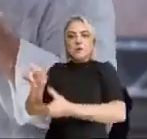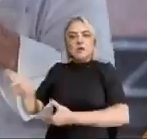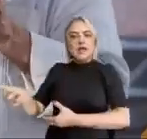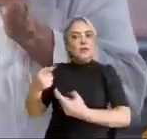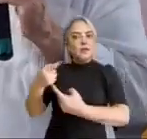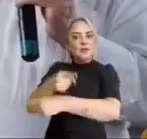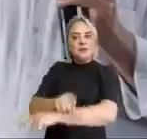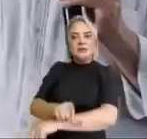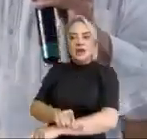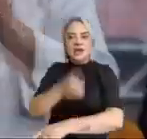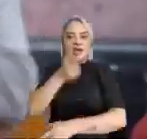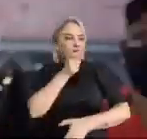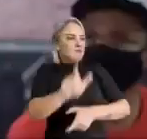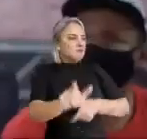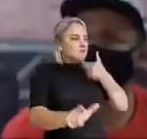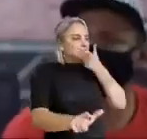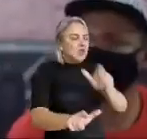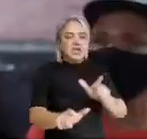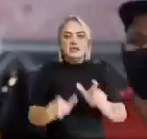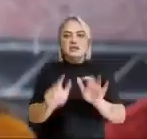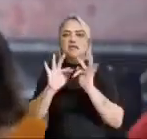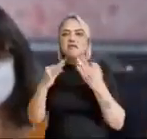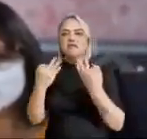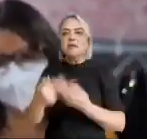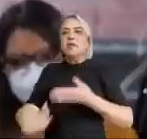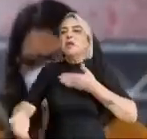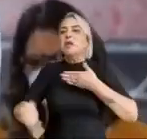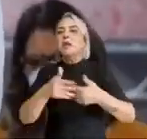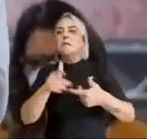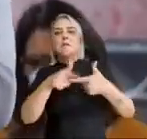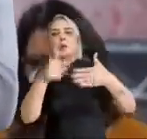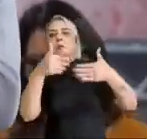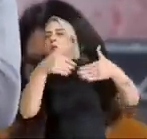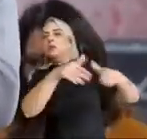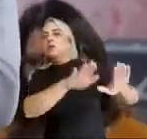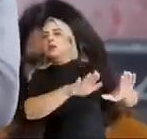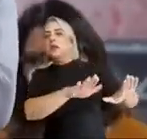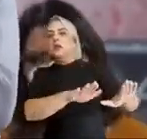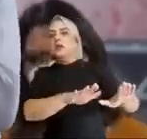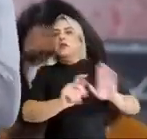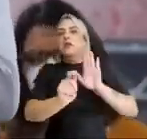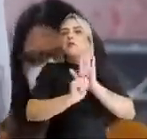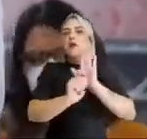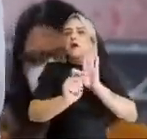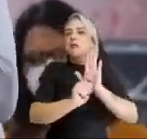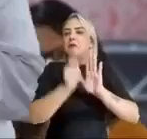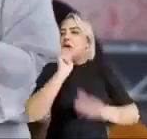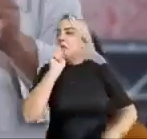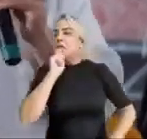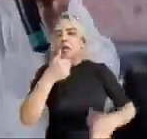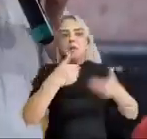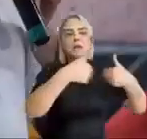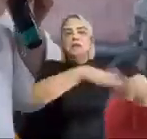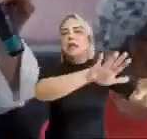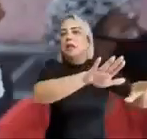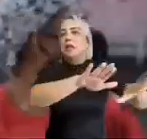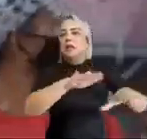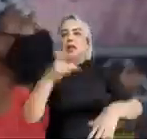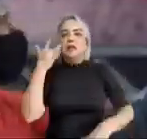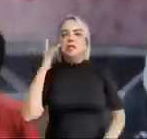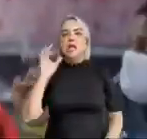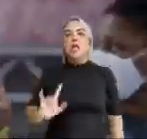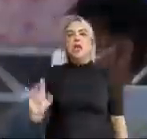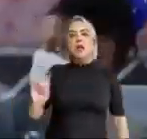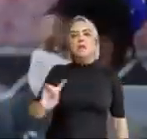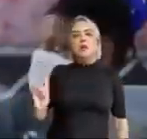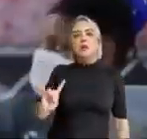do adversário, é problema dele. Se ele fuma maconha ou não é problema dele, se ele é homossexual ou não é problema dele. Eu